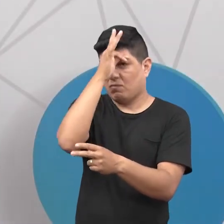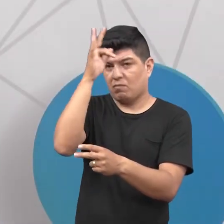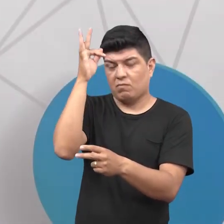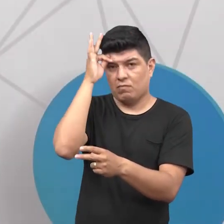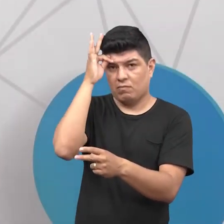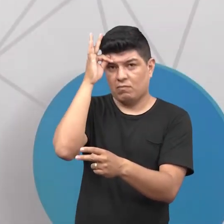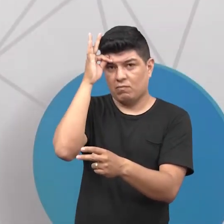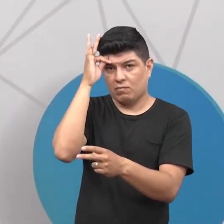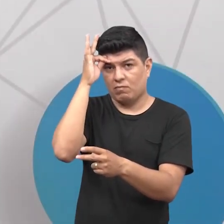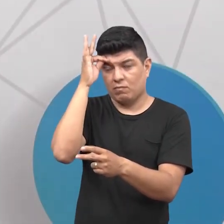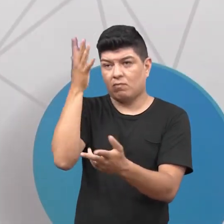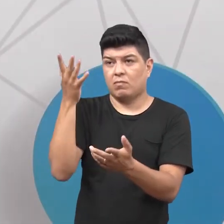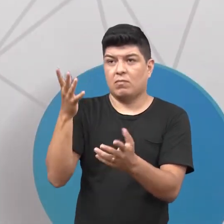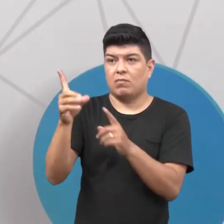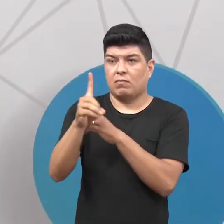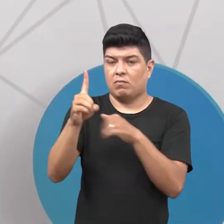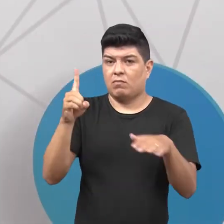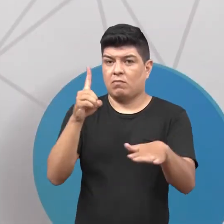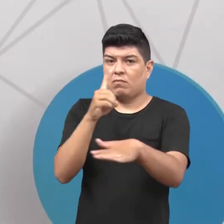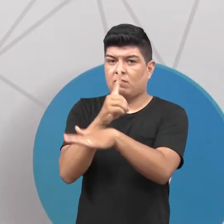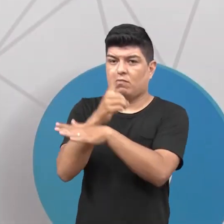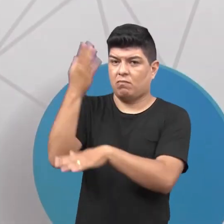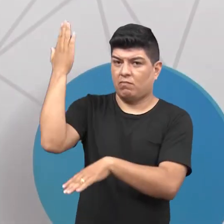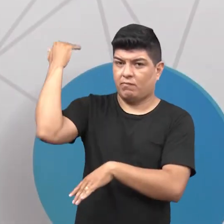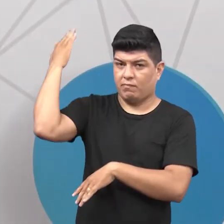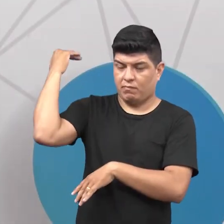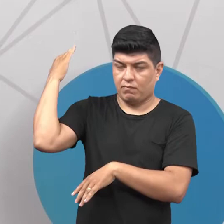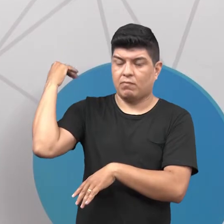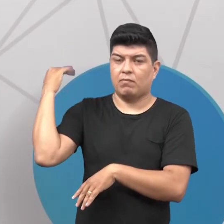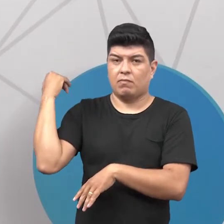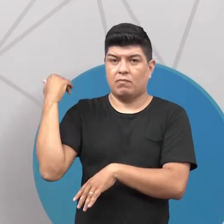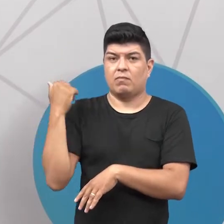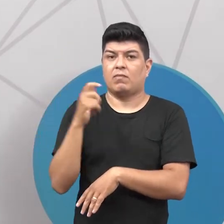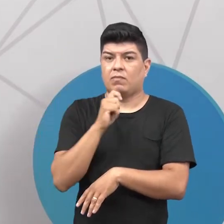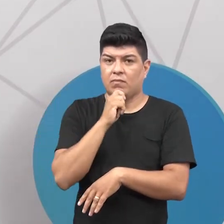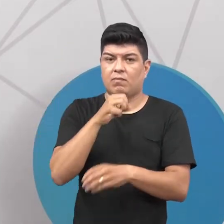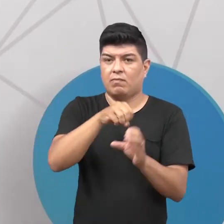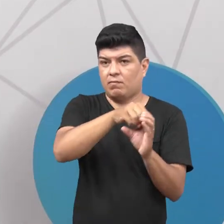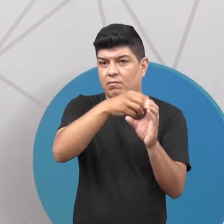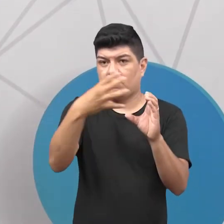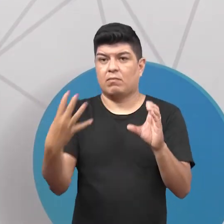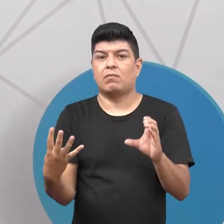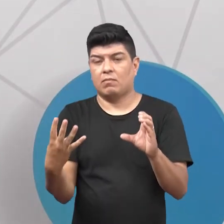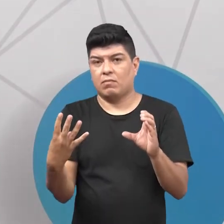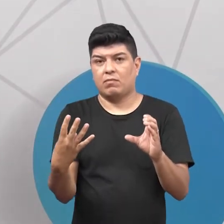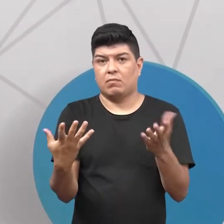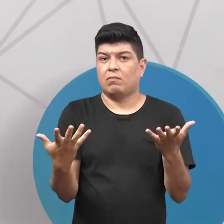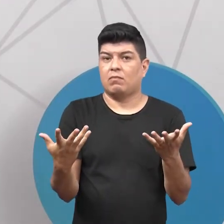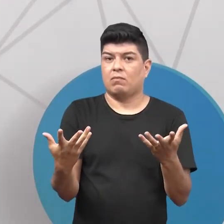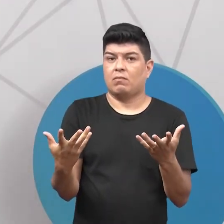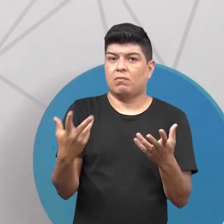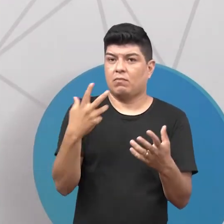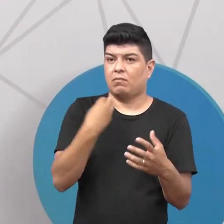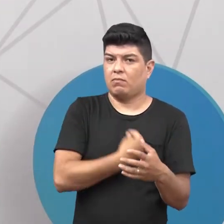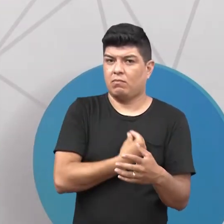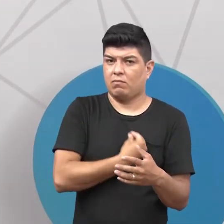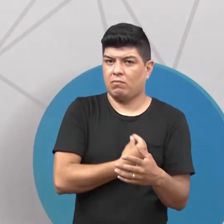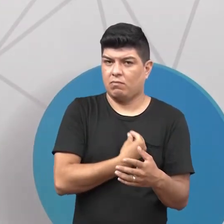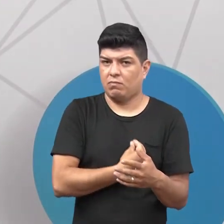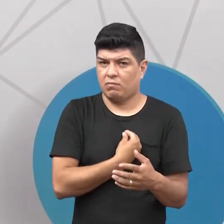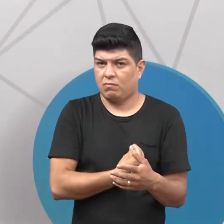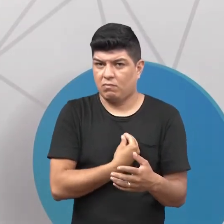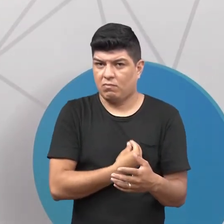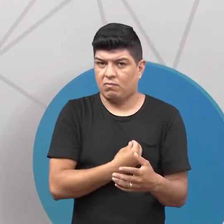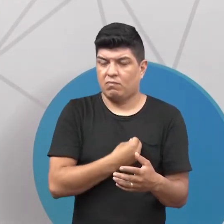sociologia, sociedade horda, né? Sociedade antiga, sociedade que ainda tem características não tanto civilizadas, não tanto